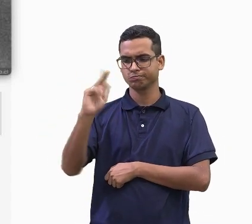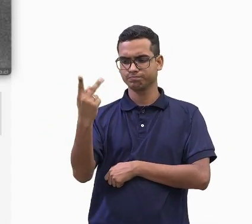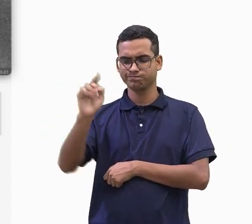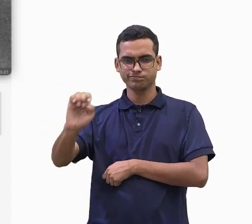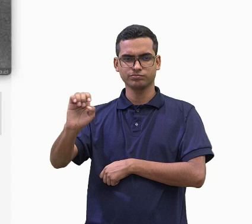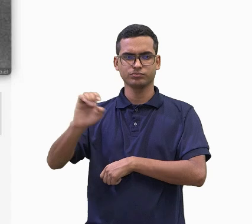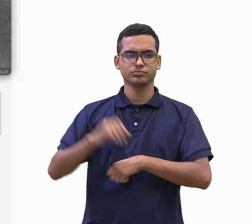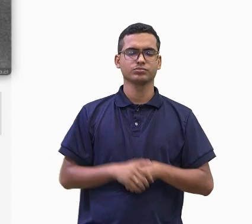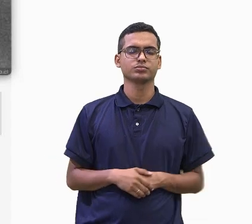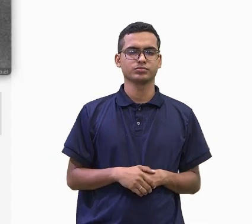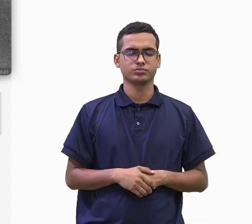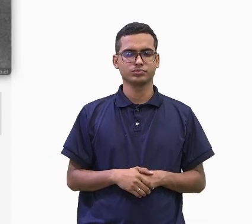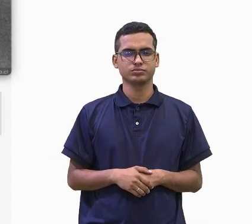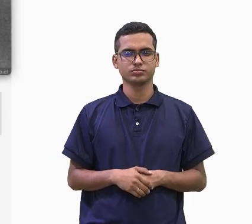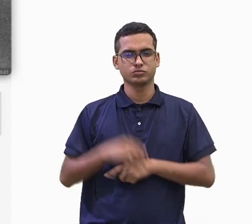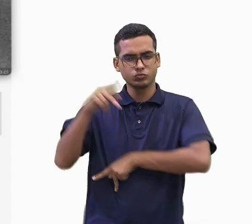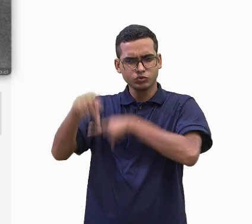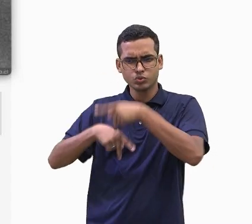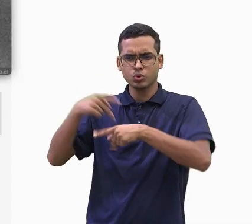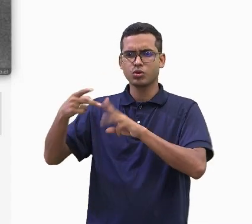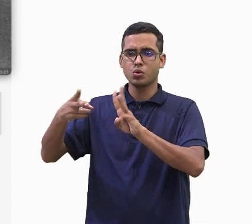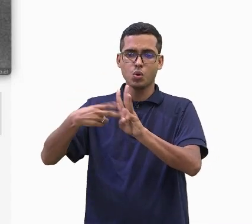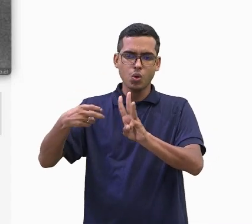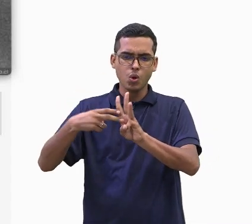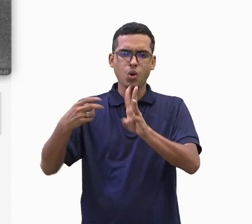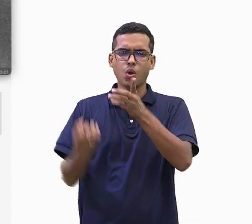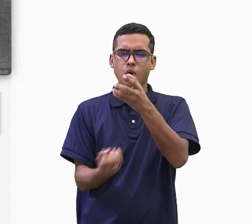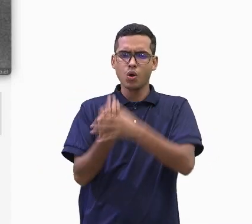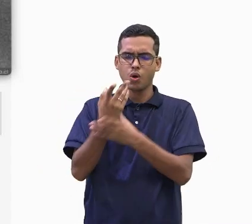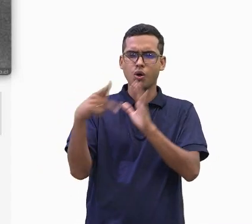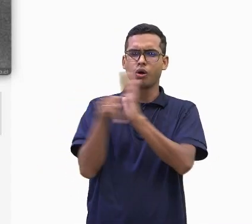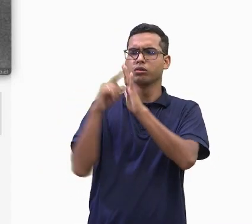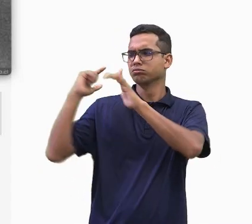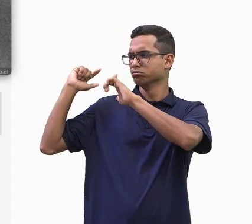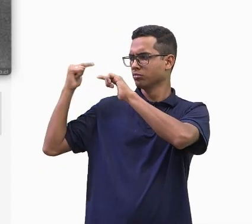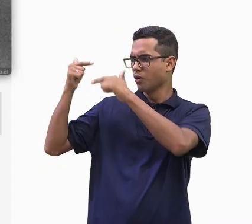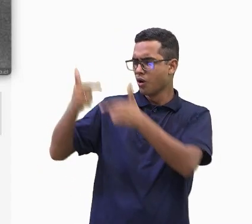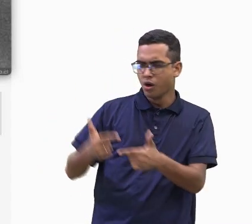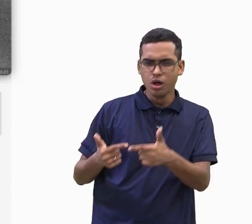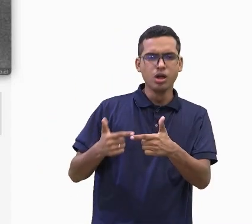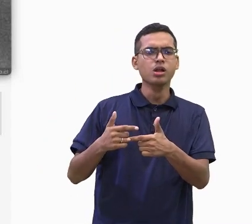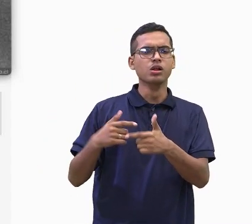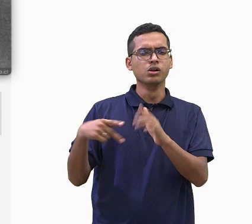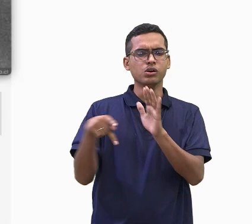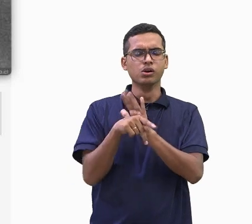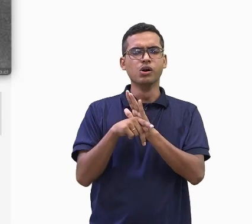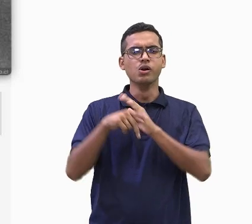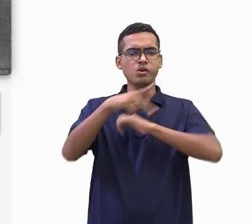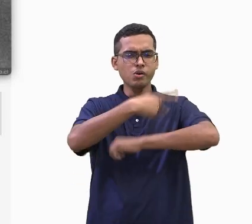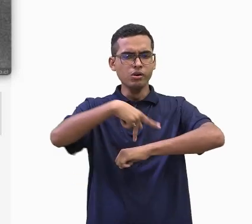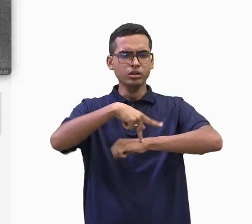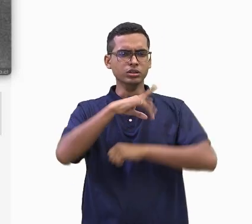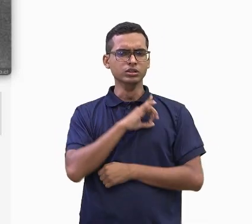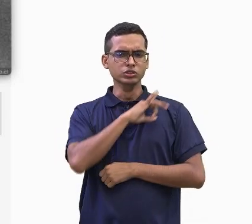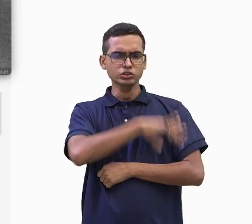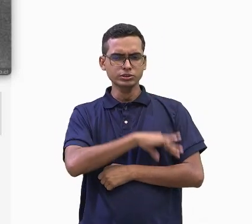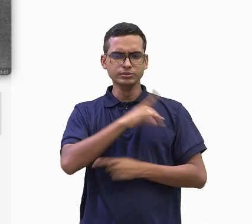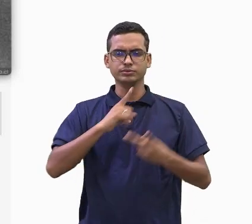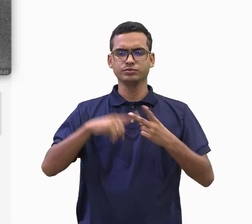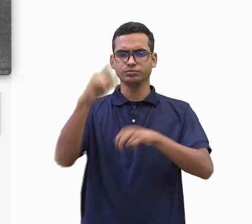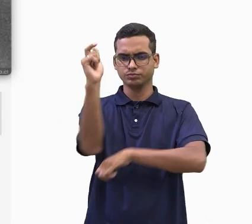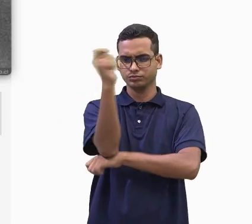povo Mapuche é um povo indígena originário, tradicional, do sul do Chile com a Argentina. Então,